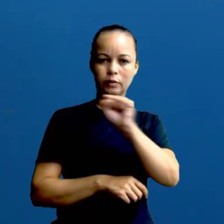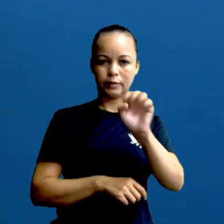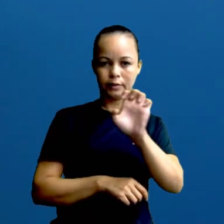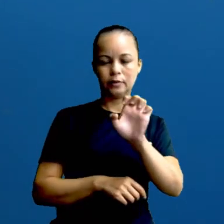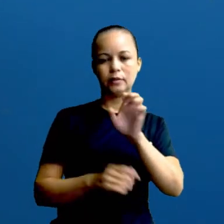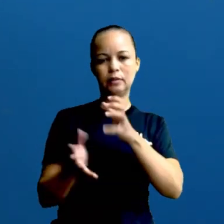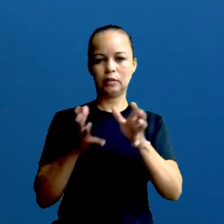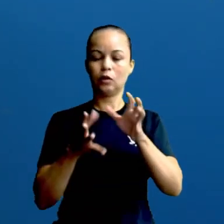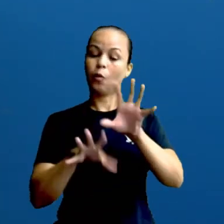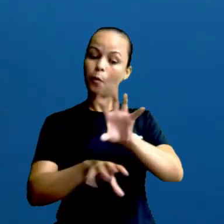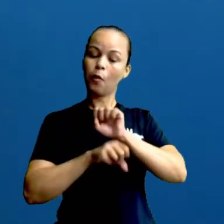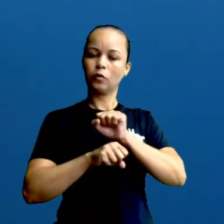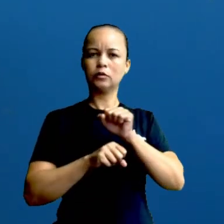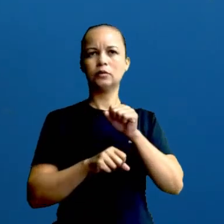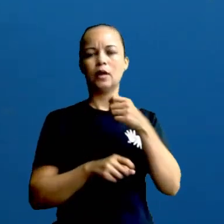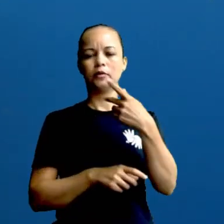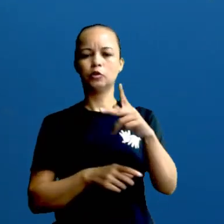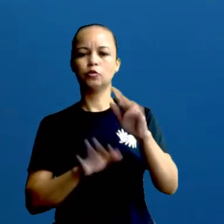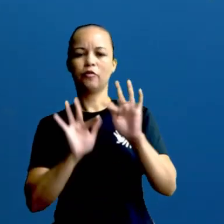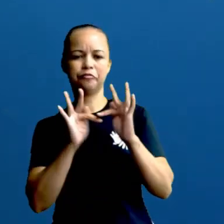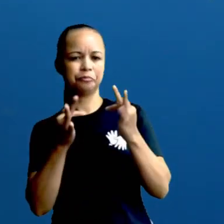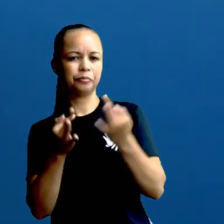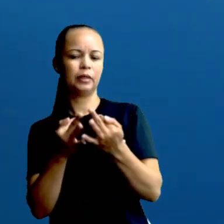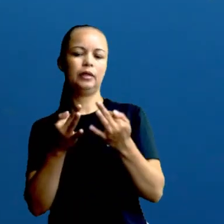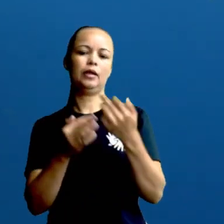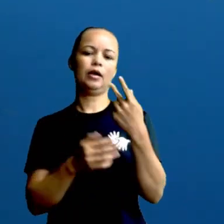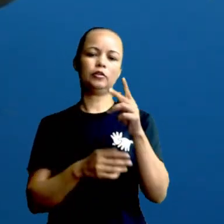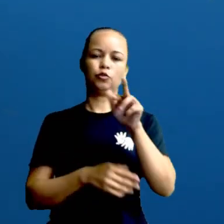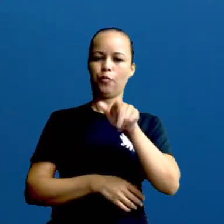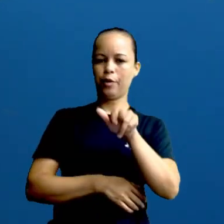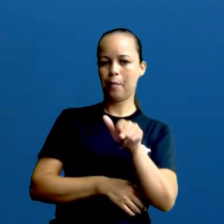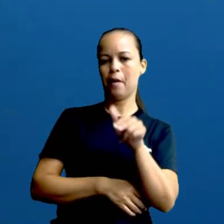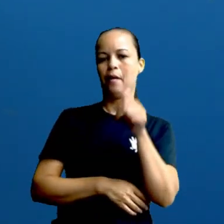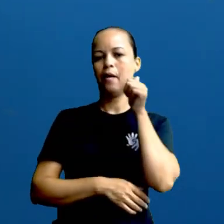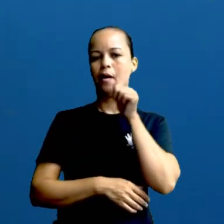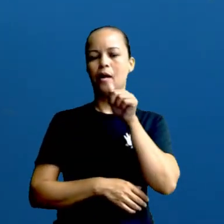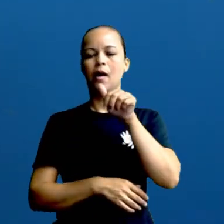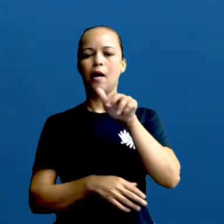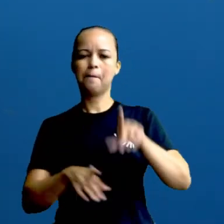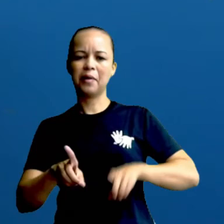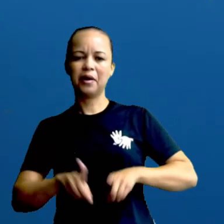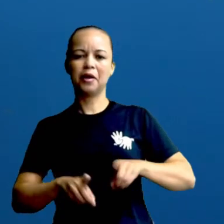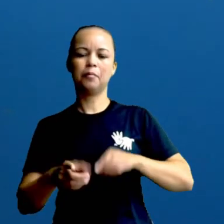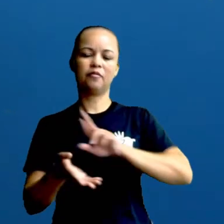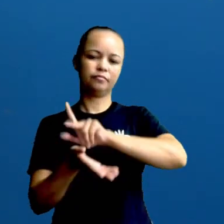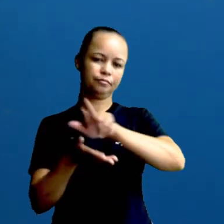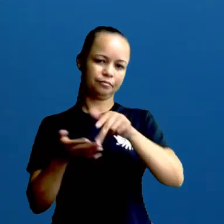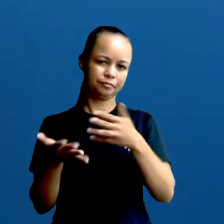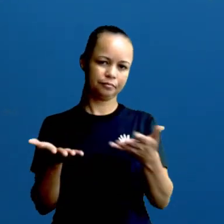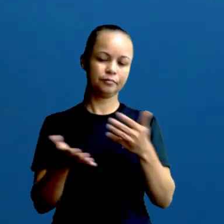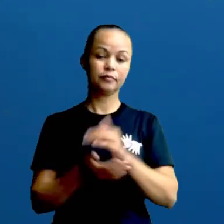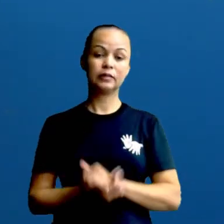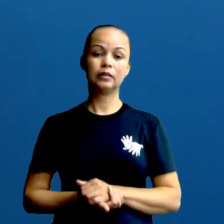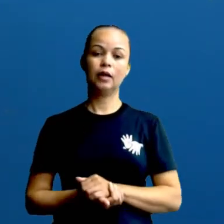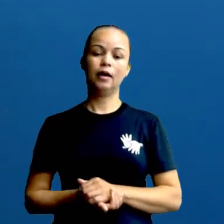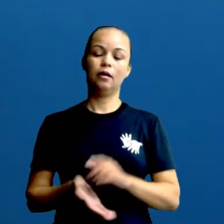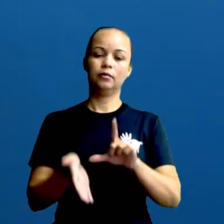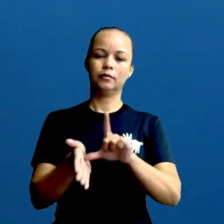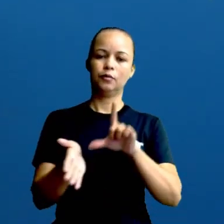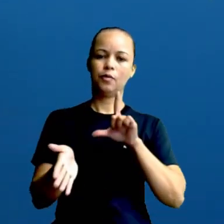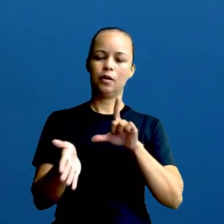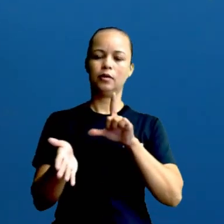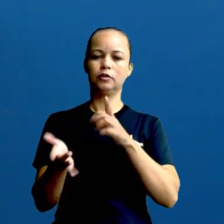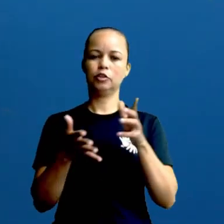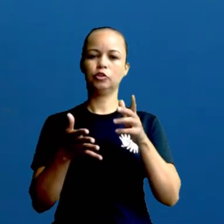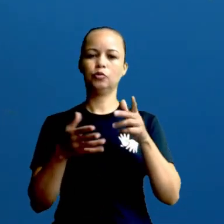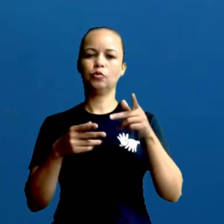pronomes possessivos né a sua família né a sua irmã a sua prima e etc Então antes